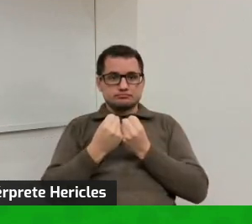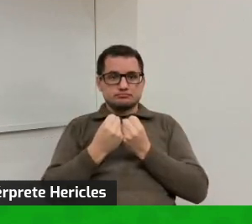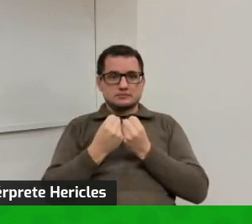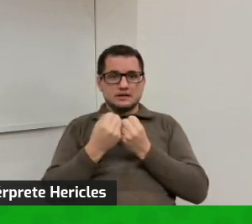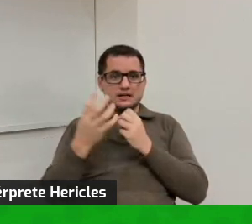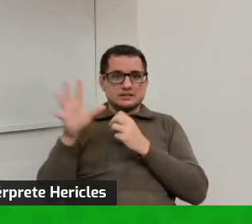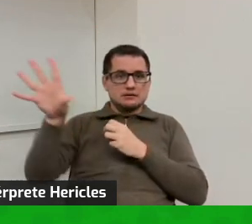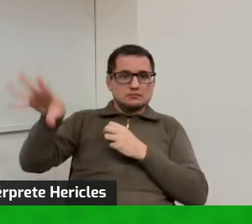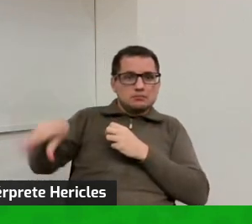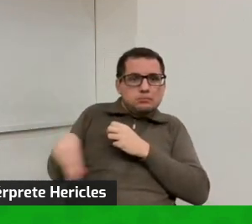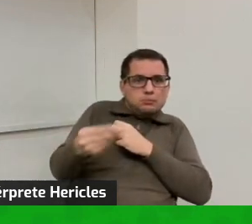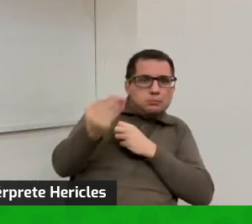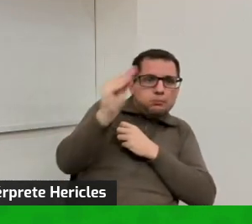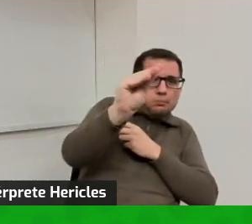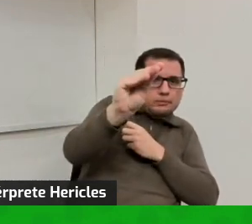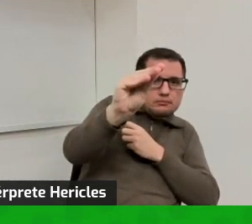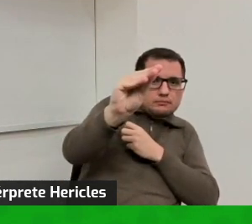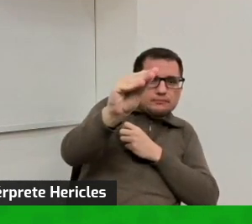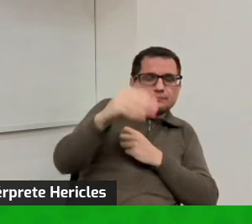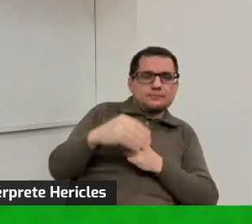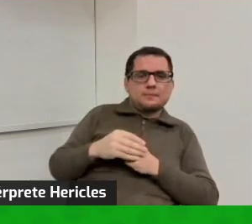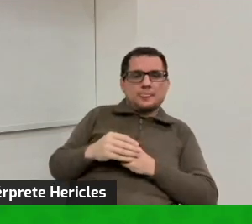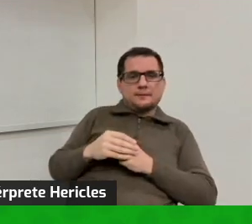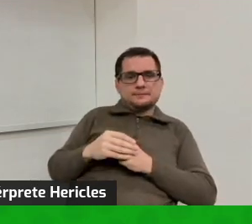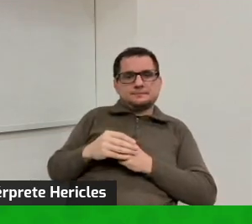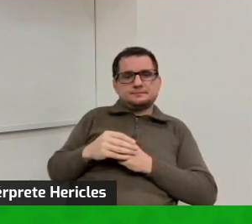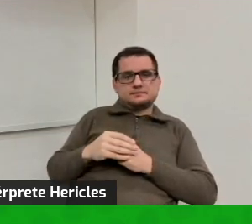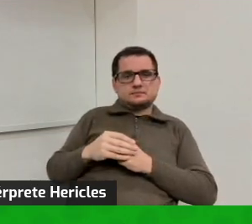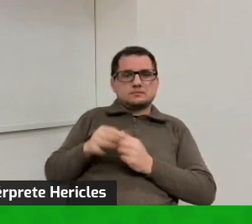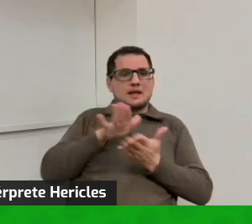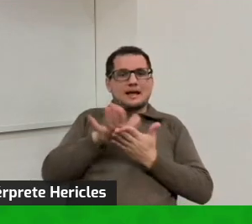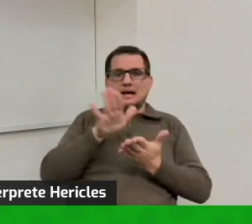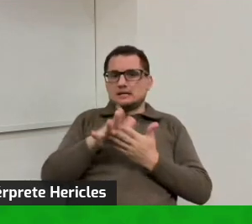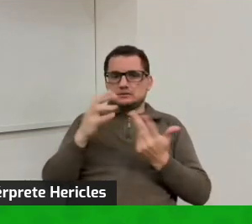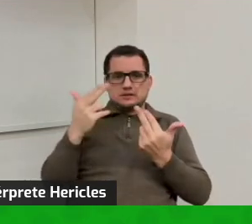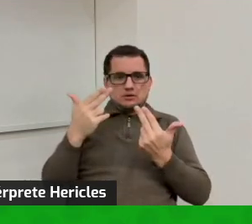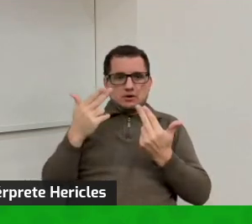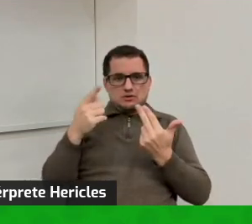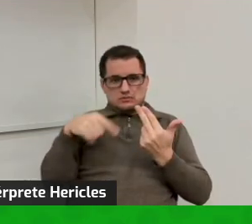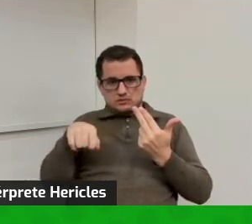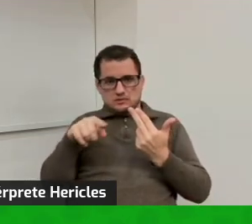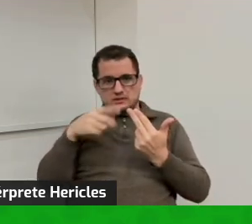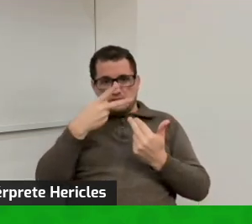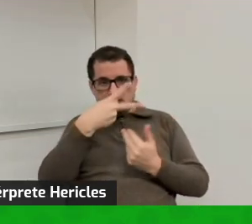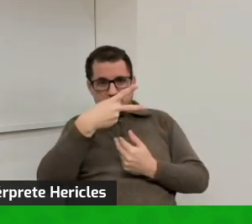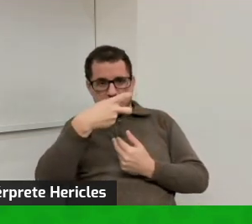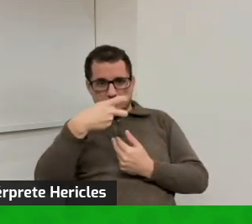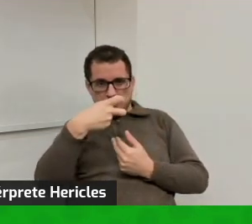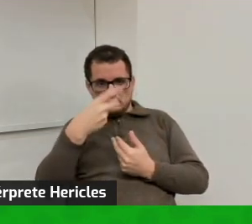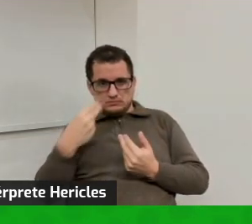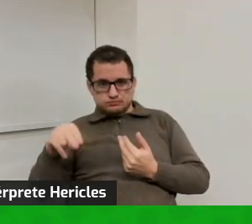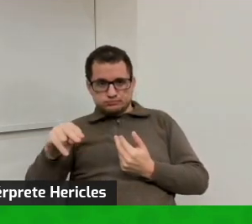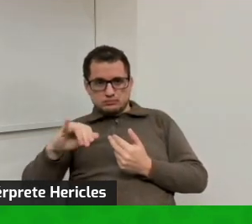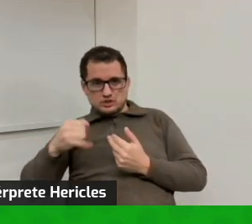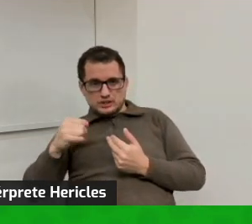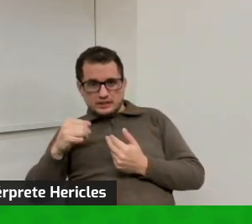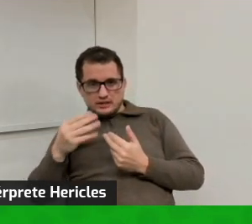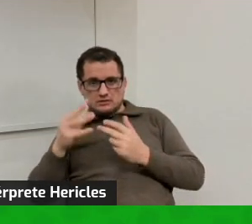trouxe a minha receita para cá. Vem em gastos, igual, vem em janeiro, pego os meus gastos, tá